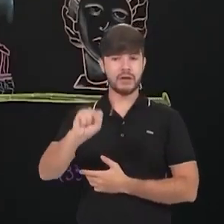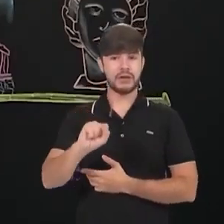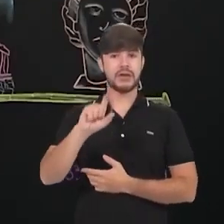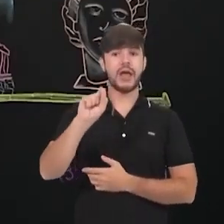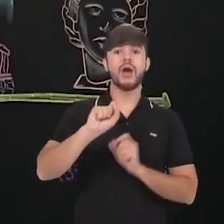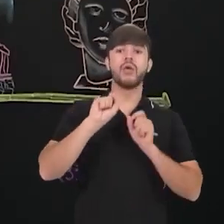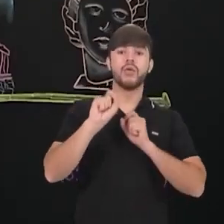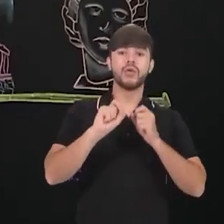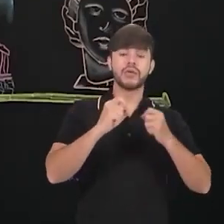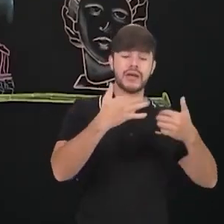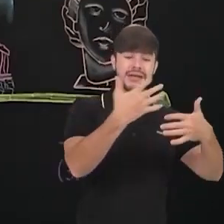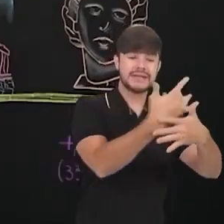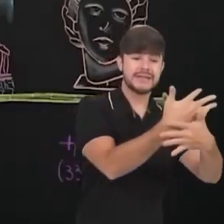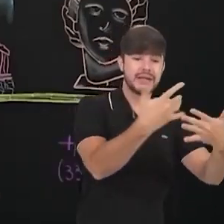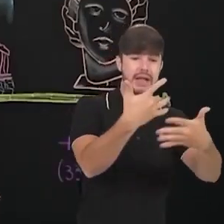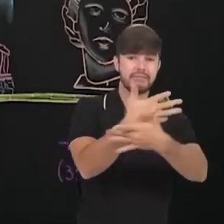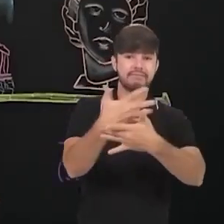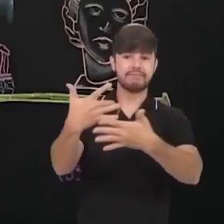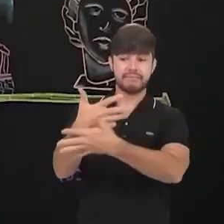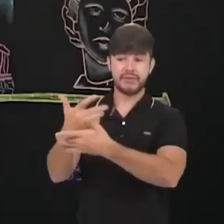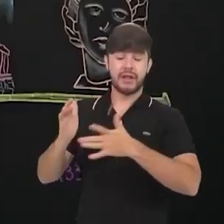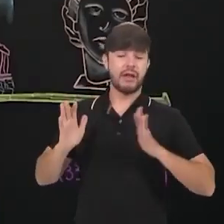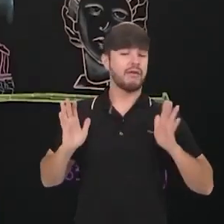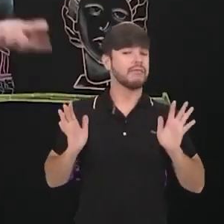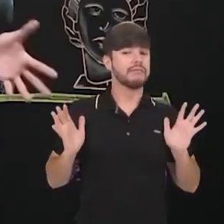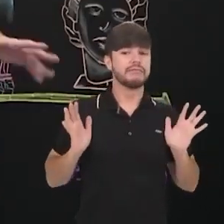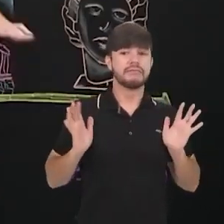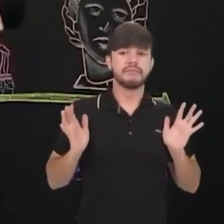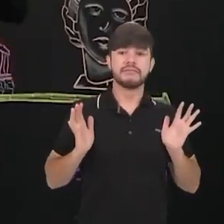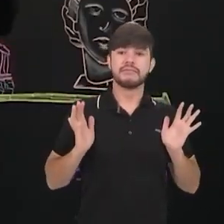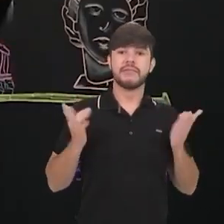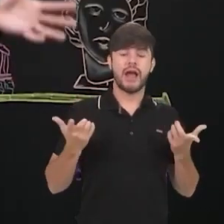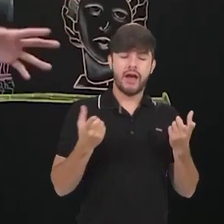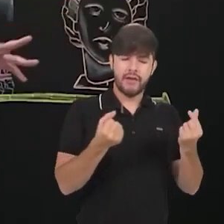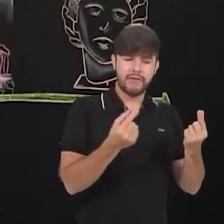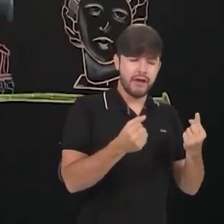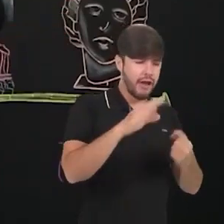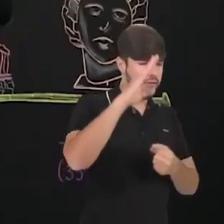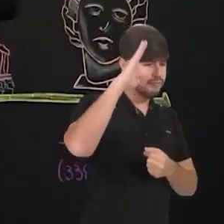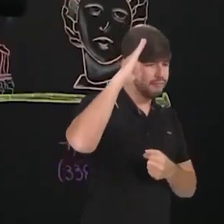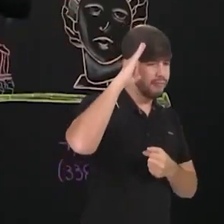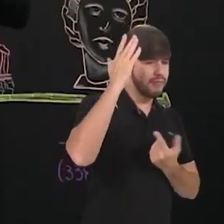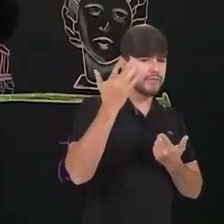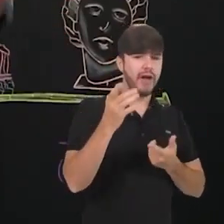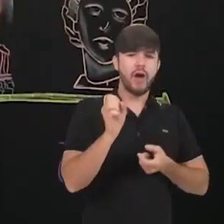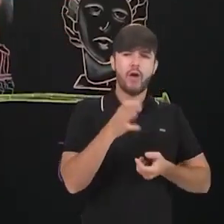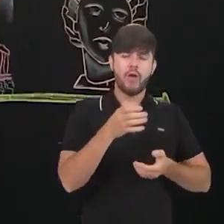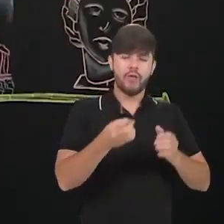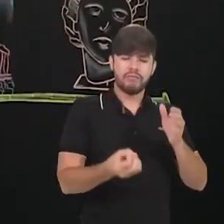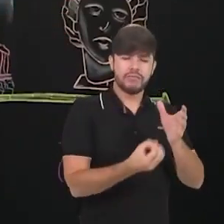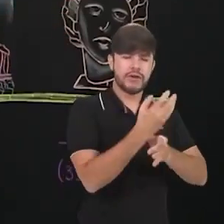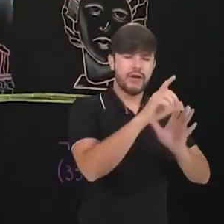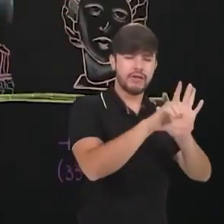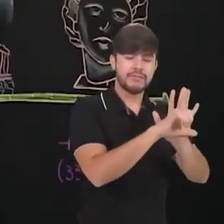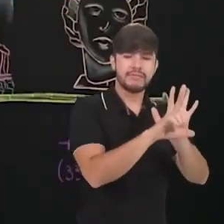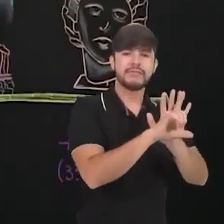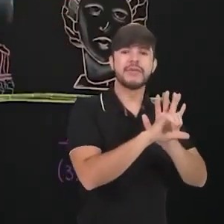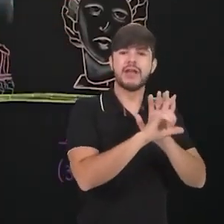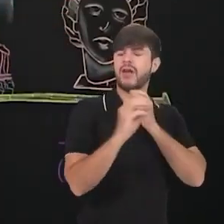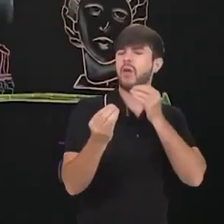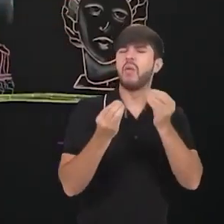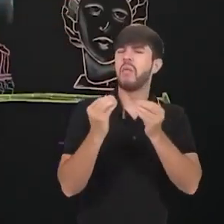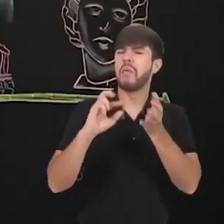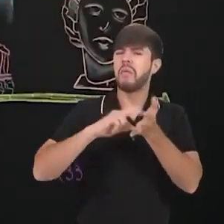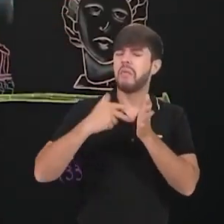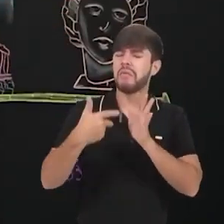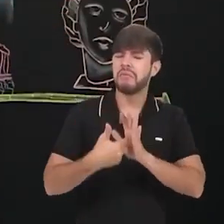eram cidades-estado independentes, militar, financeiramente, com relação às leis. O que isso quer dizer?